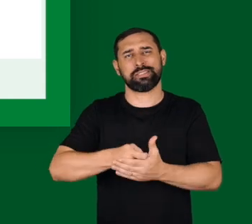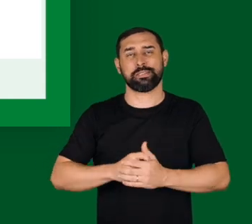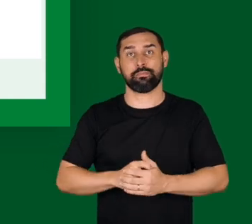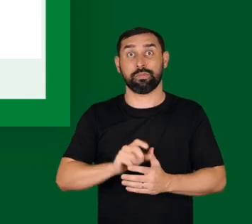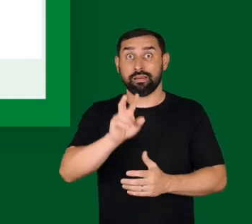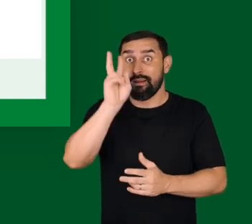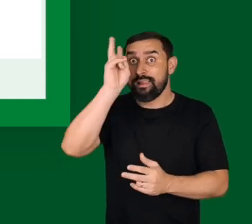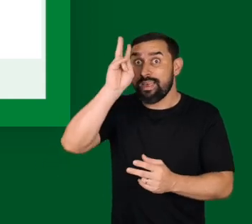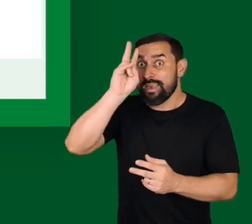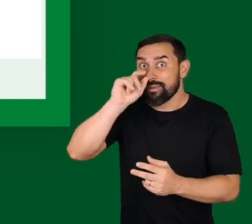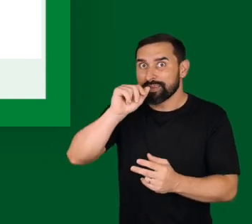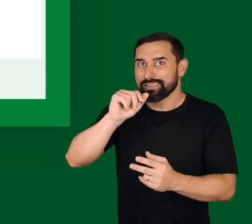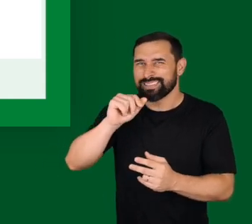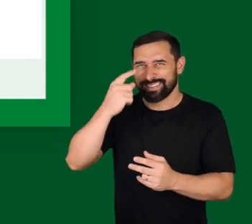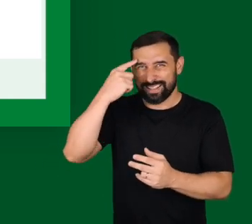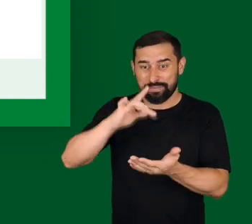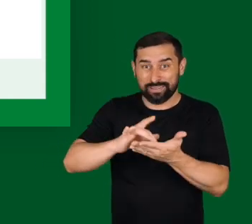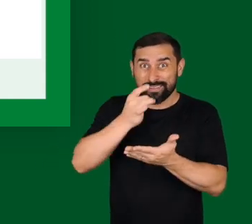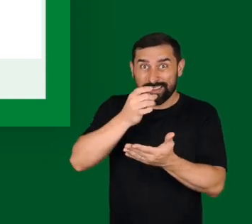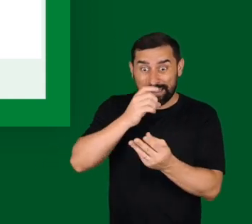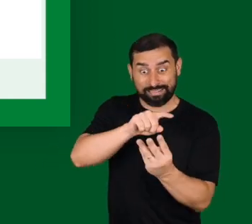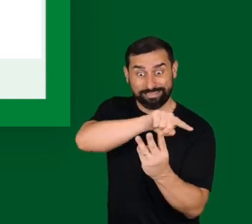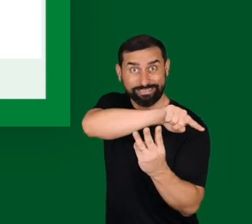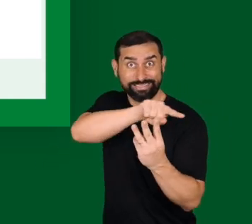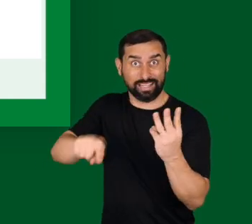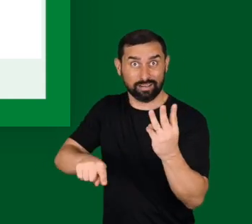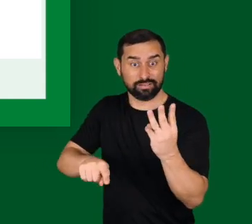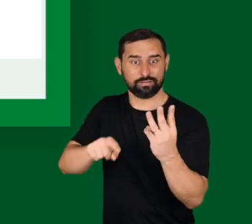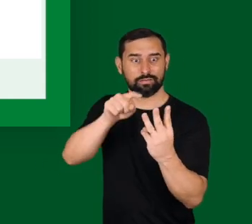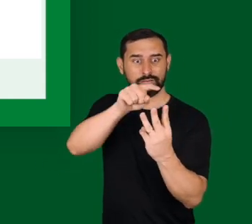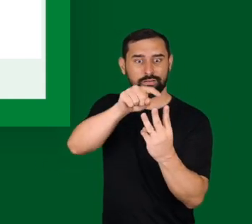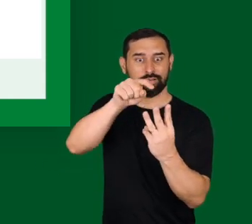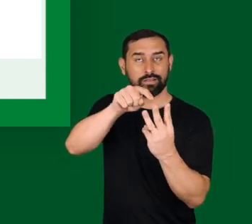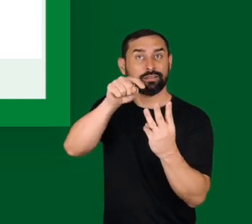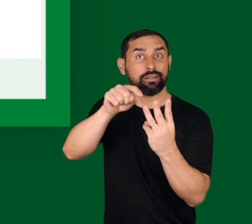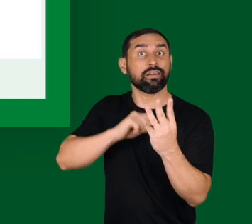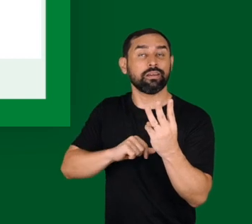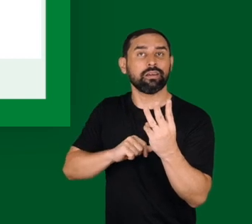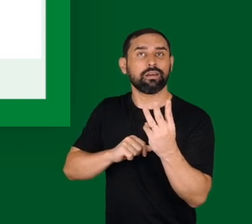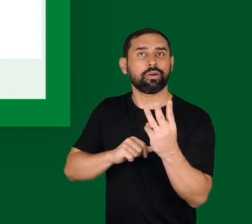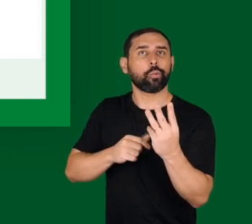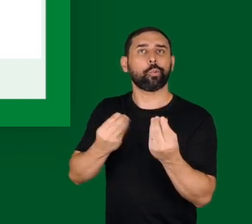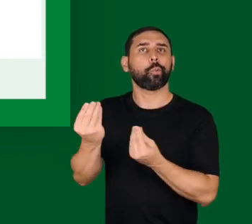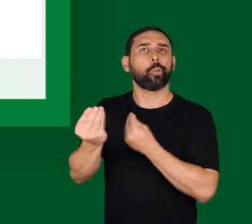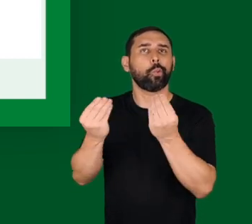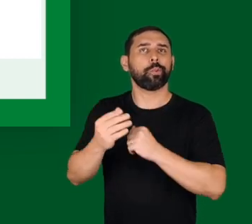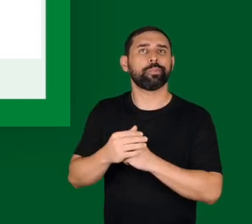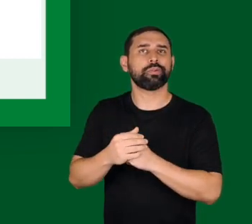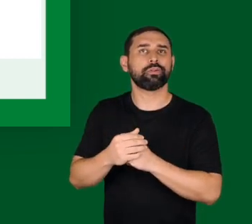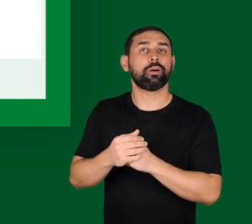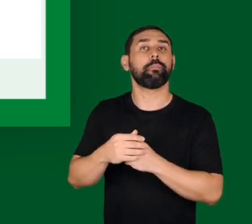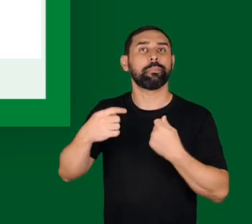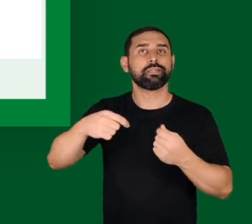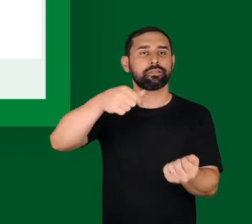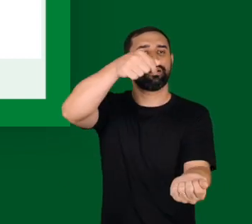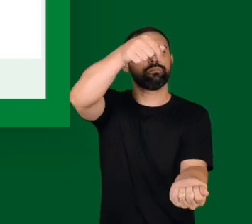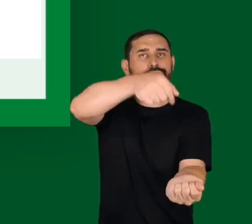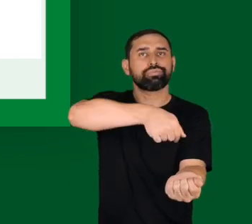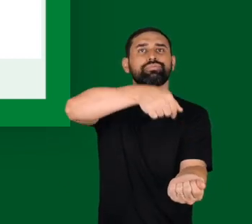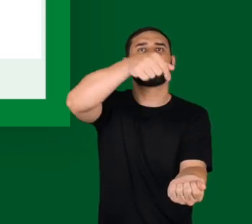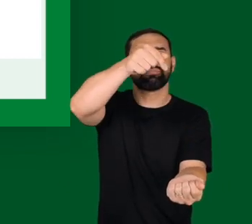acostumado. Lembrar que o midazolam, diferente do fenobarbital e da fenitoína, a gente faz a